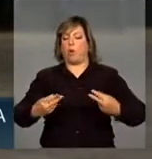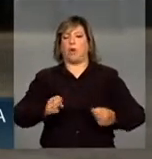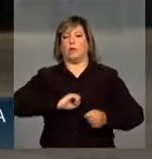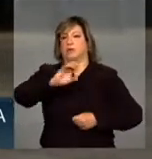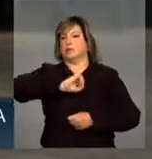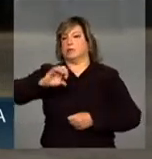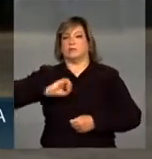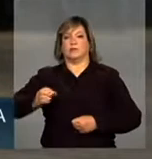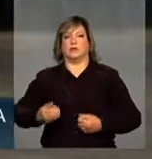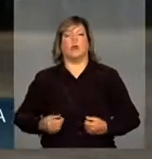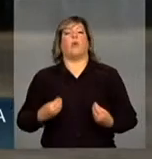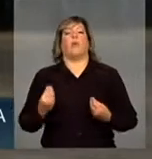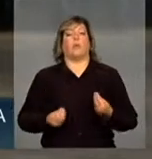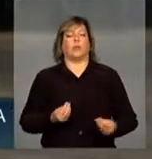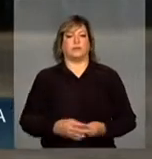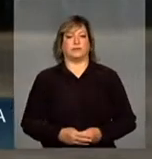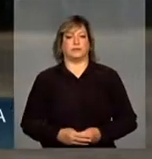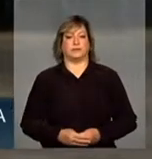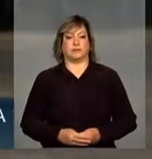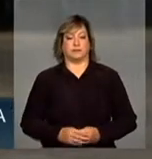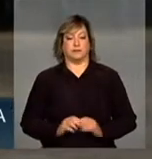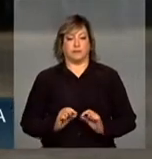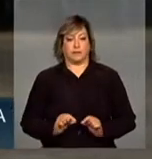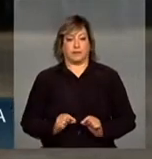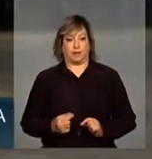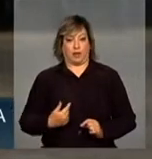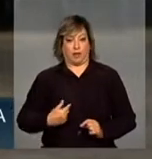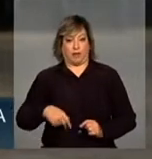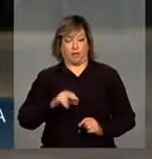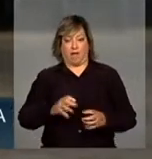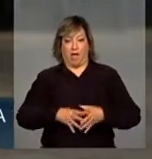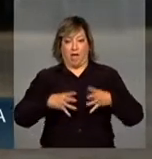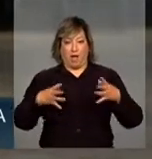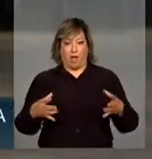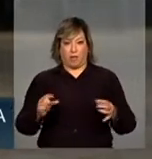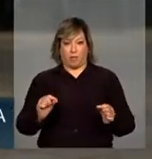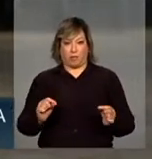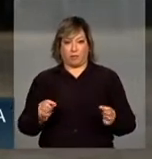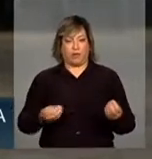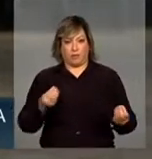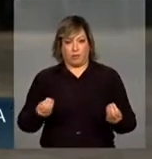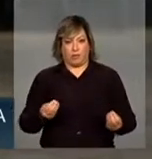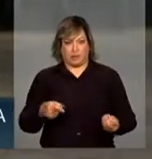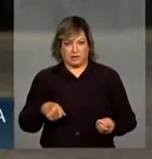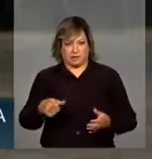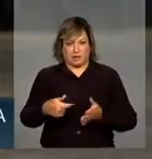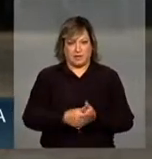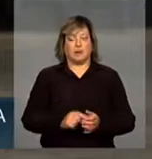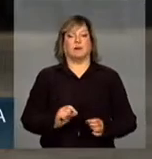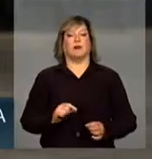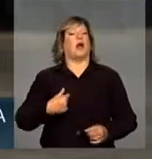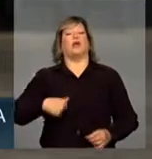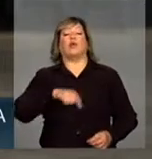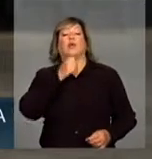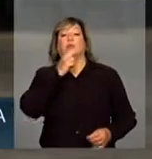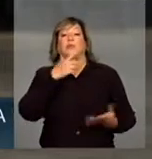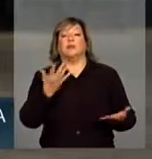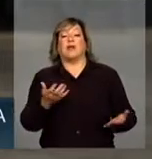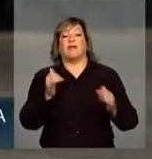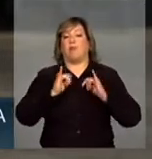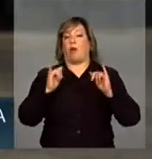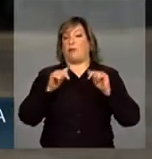dados, operação, isso? Quanto nós vamos aumentar de capacidade? Isso, você perguntou isso? Isso. Não temos esses dados